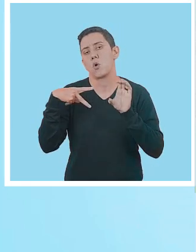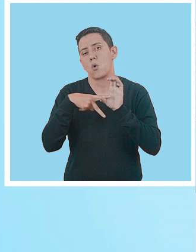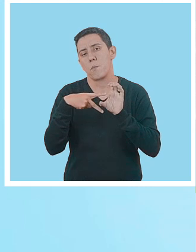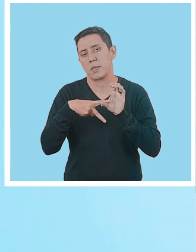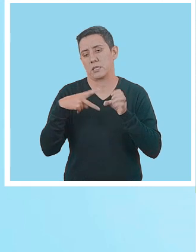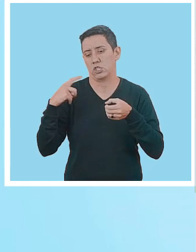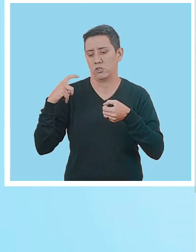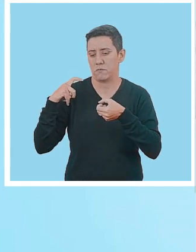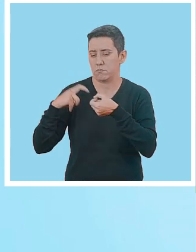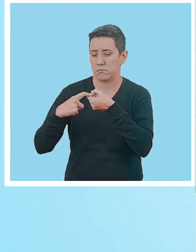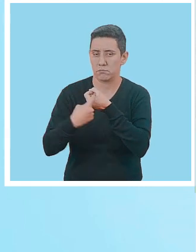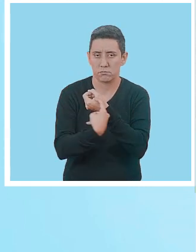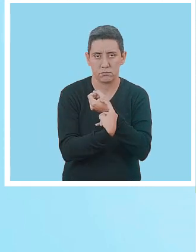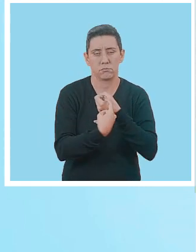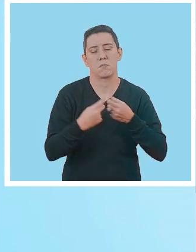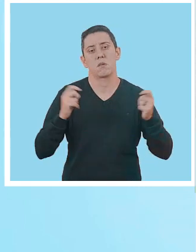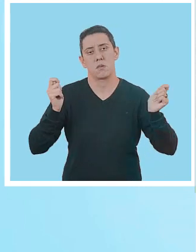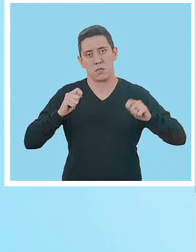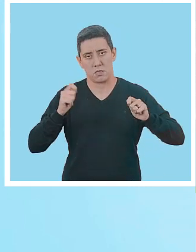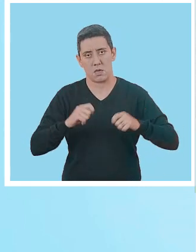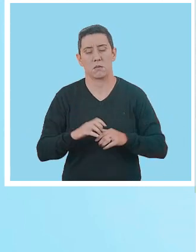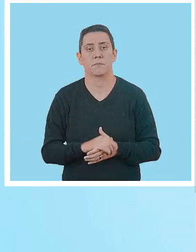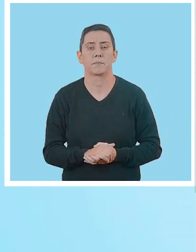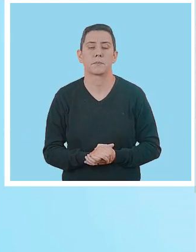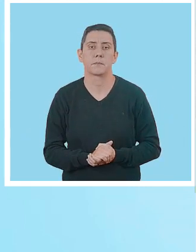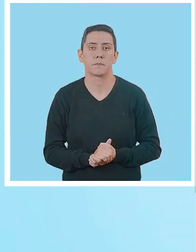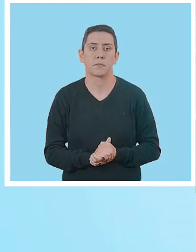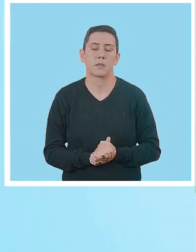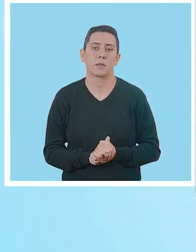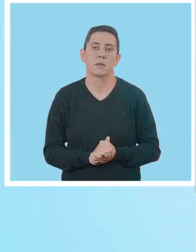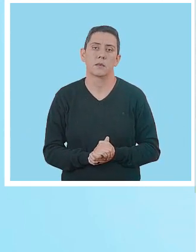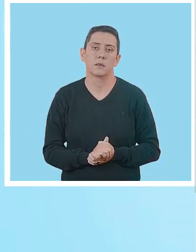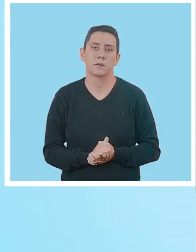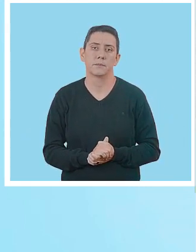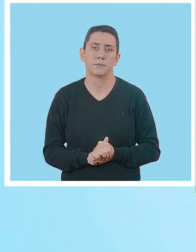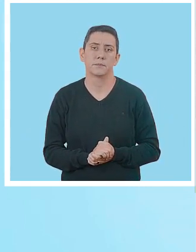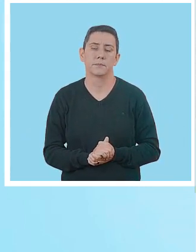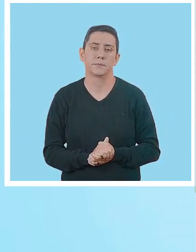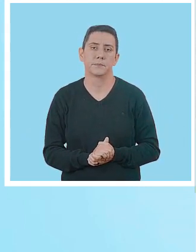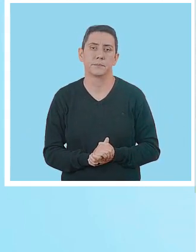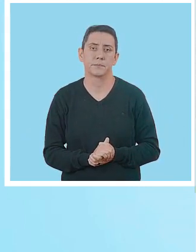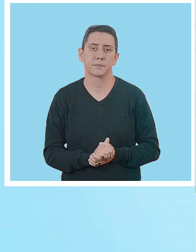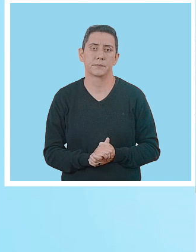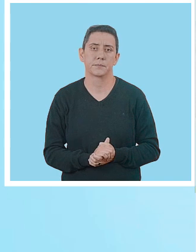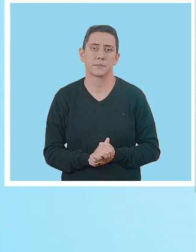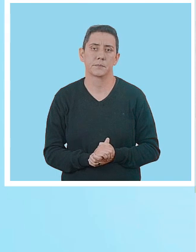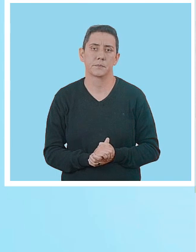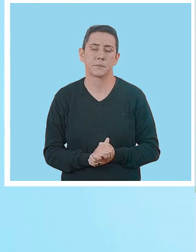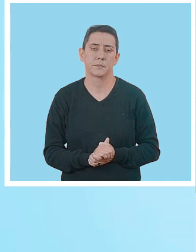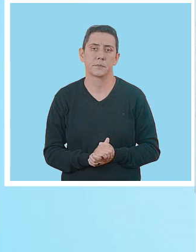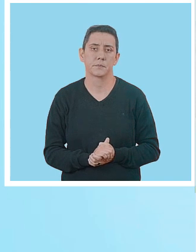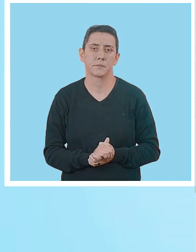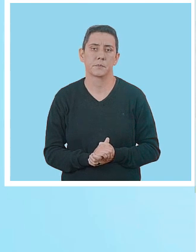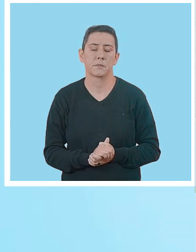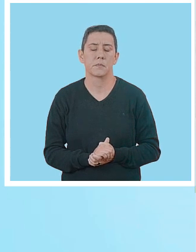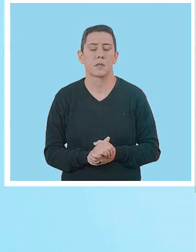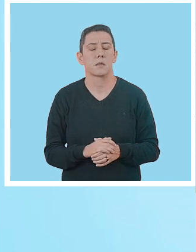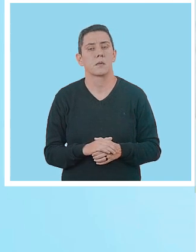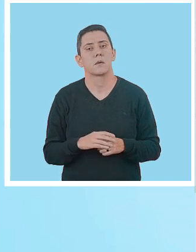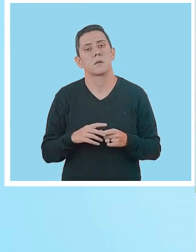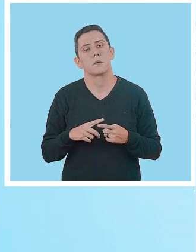CPF né várias pessoas físicas né mas eu normalmente eu